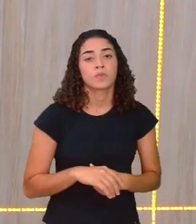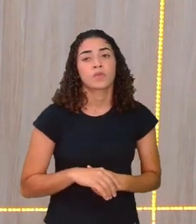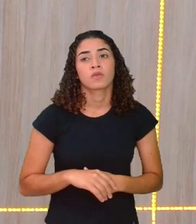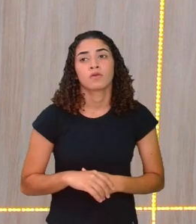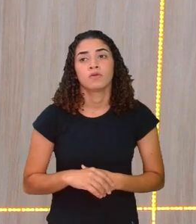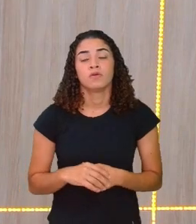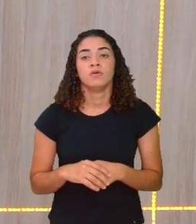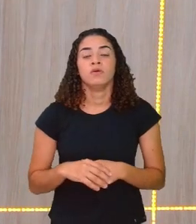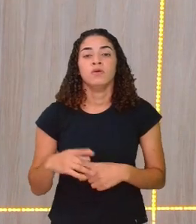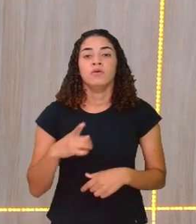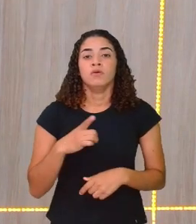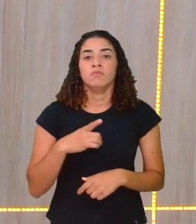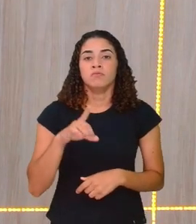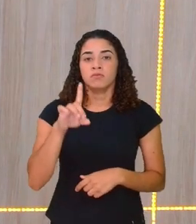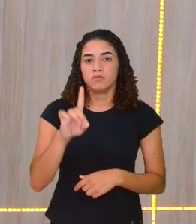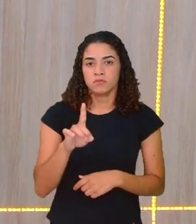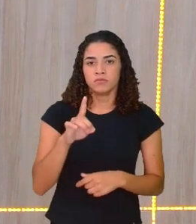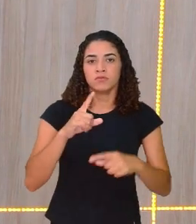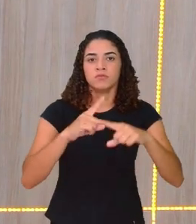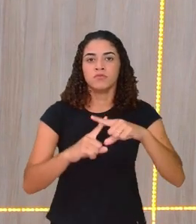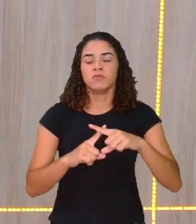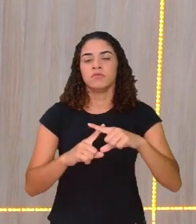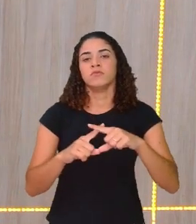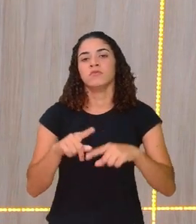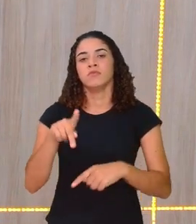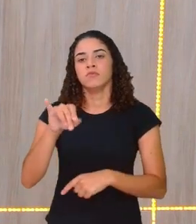Vou ter diâmetro vezes π.